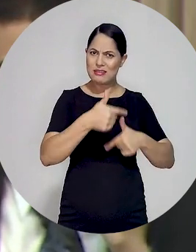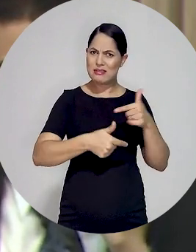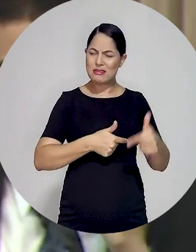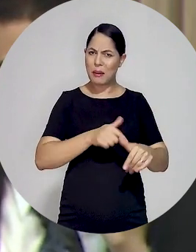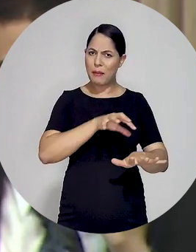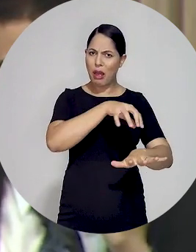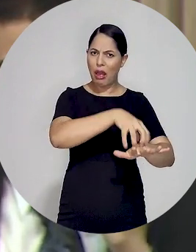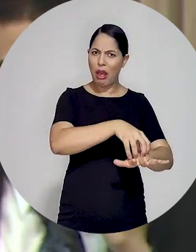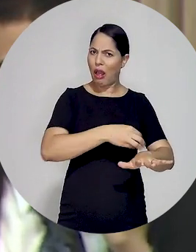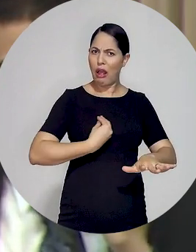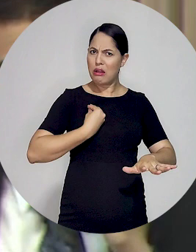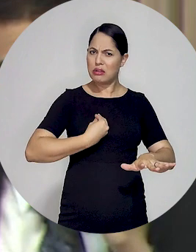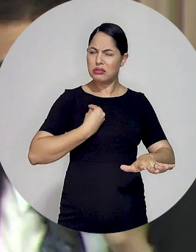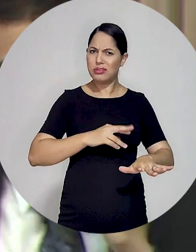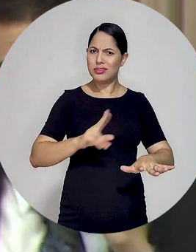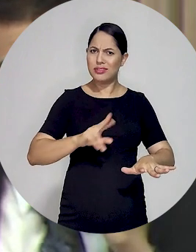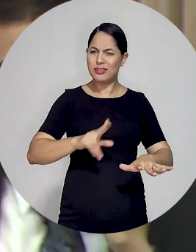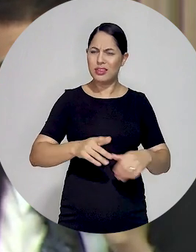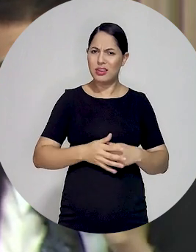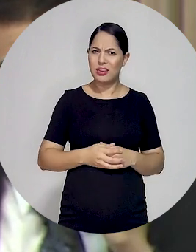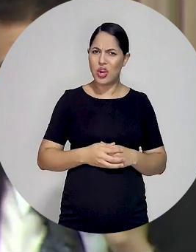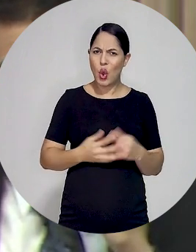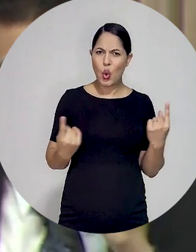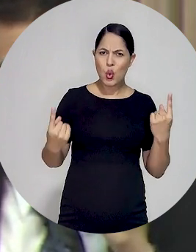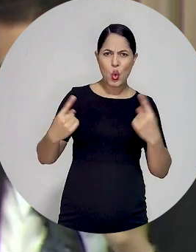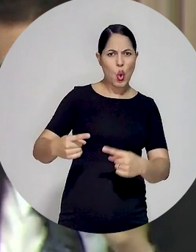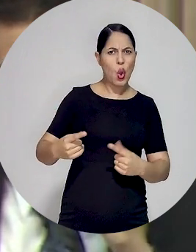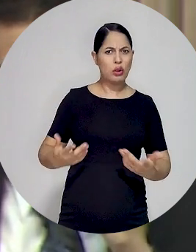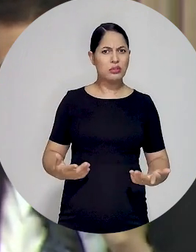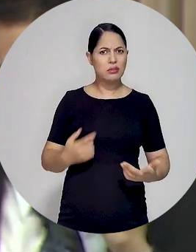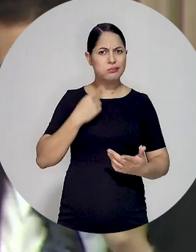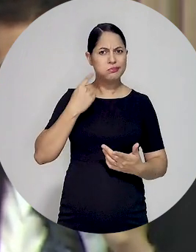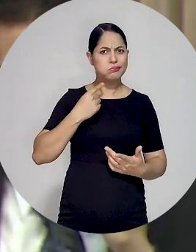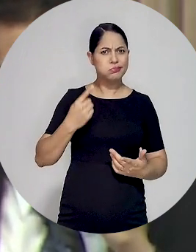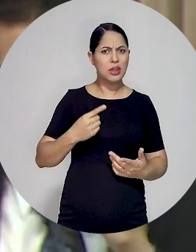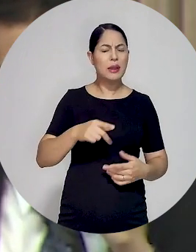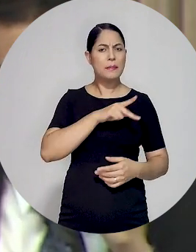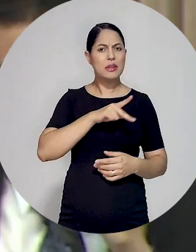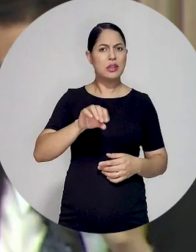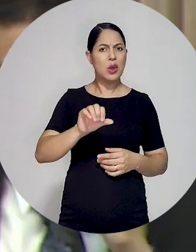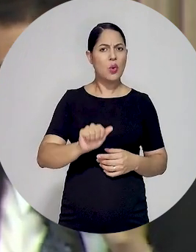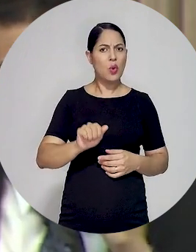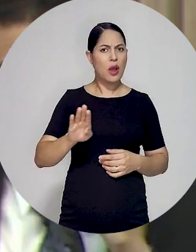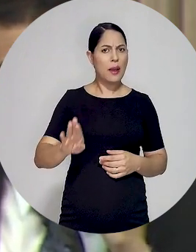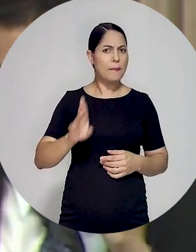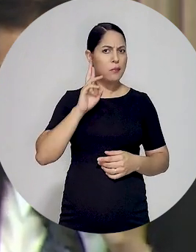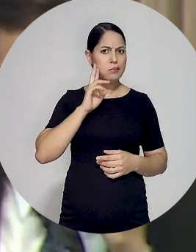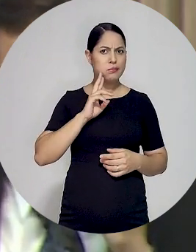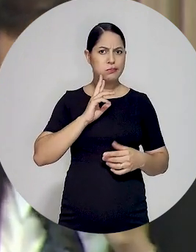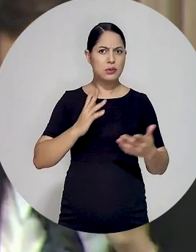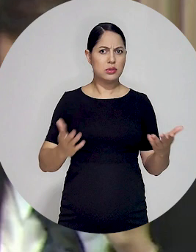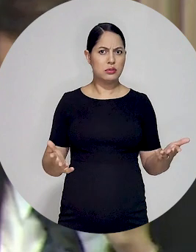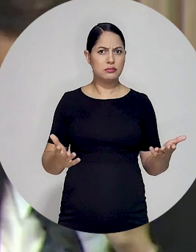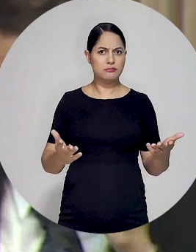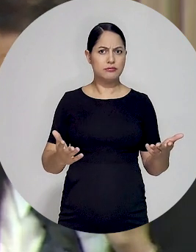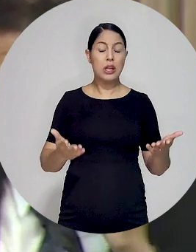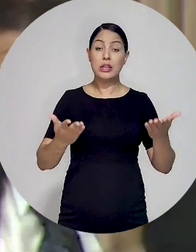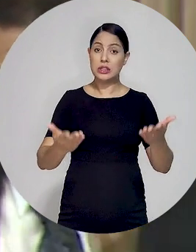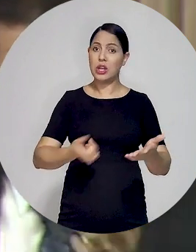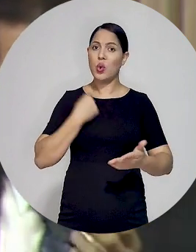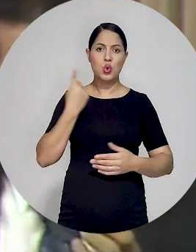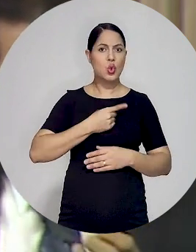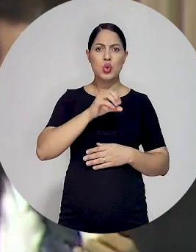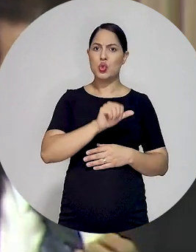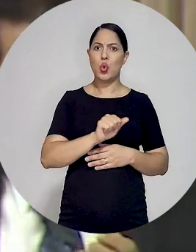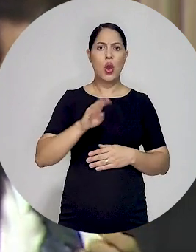suas respectivas comarcas de lotação. As referidas notas são um verdadeiro ataque ao advogado e presidente da OAB Rondônia, com a